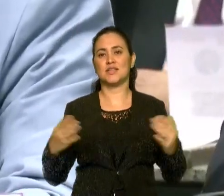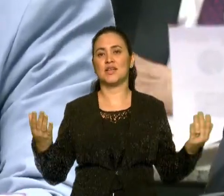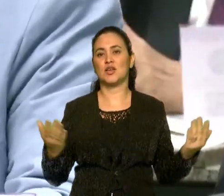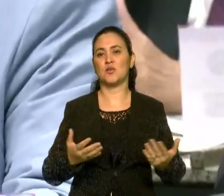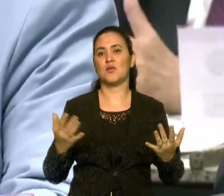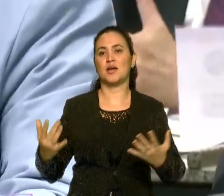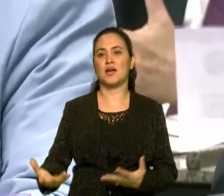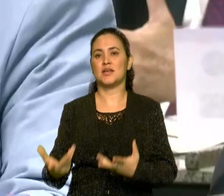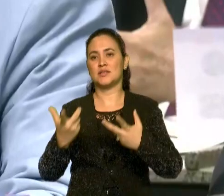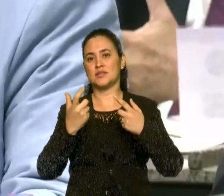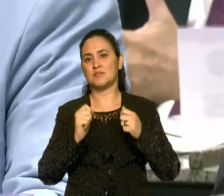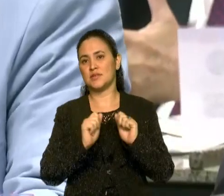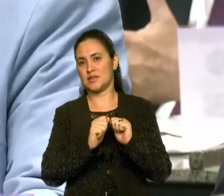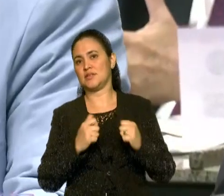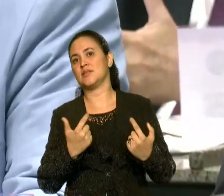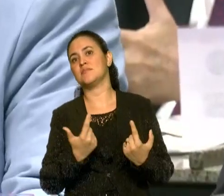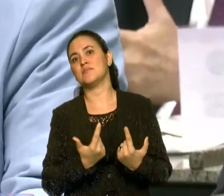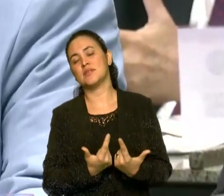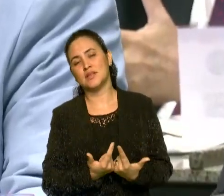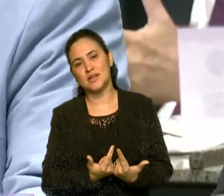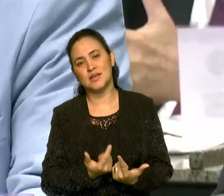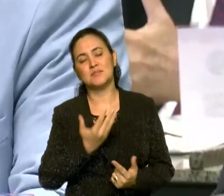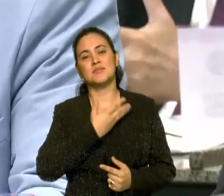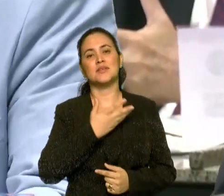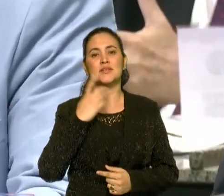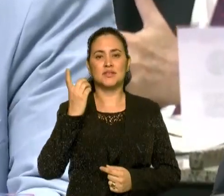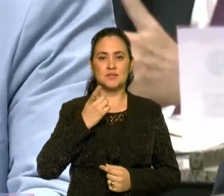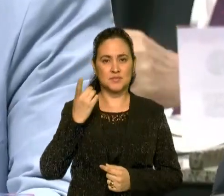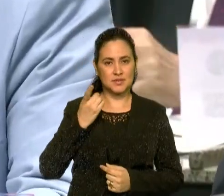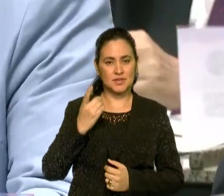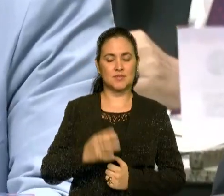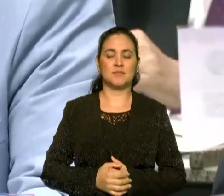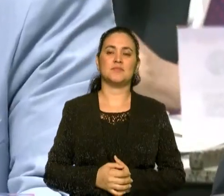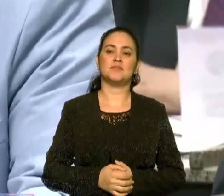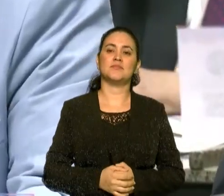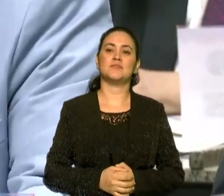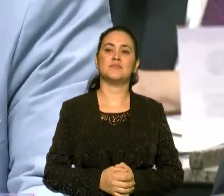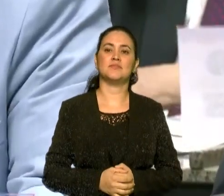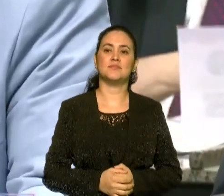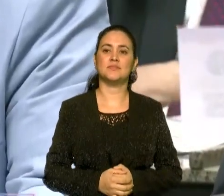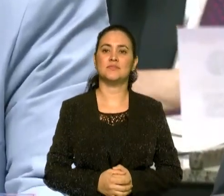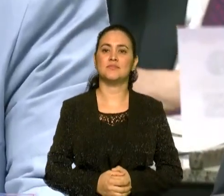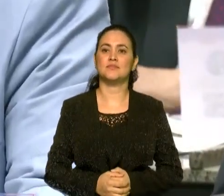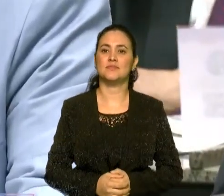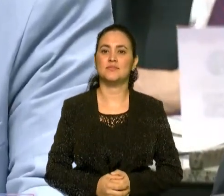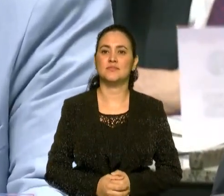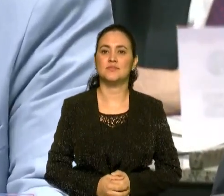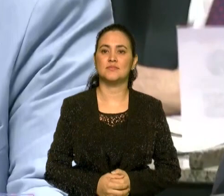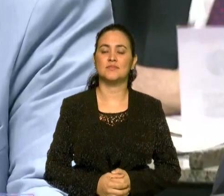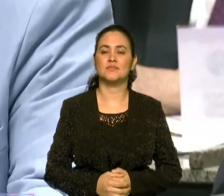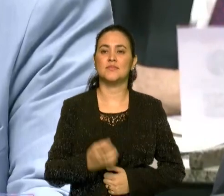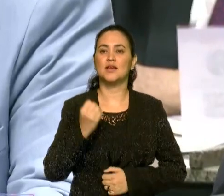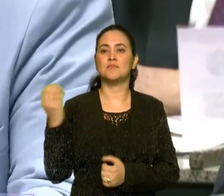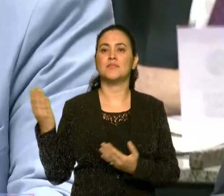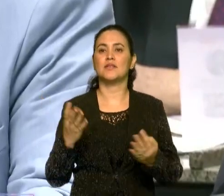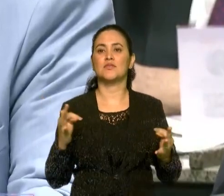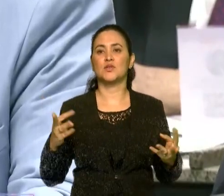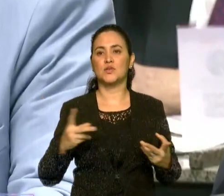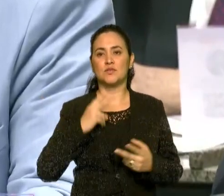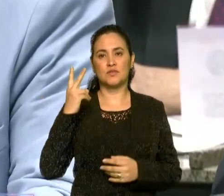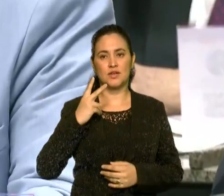cidade hoje aqui está recebendo a Assembleia, recebendo os nossos colegas deputados. Eu quero saudar todos os vereadores aqui presentes,